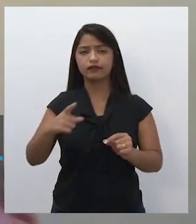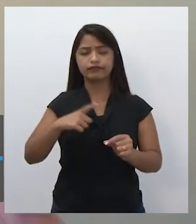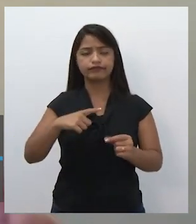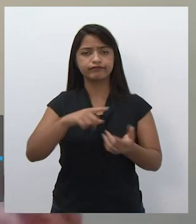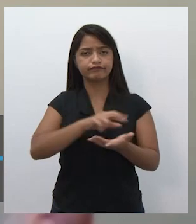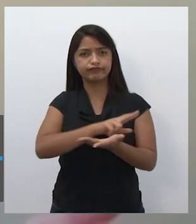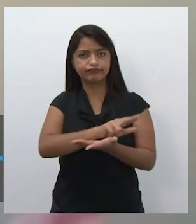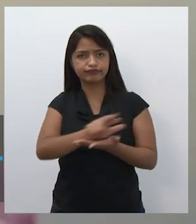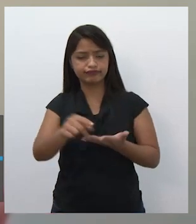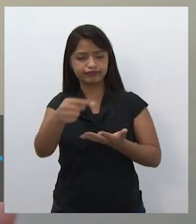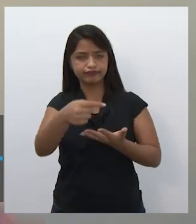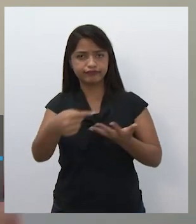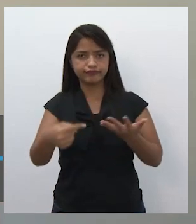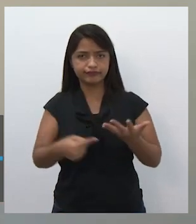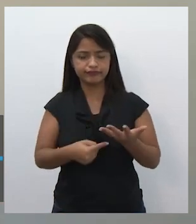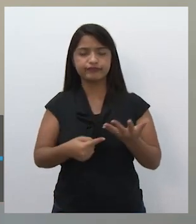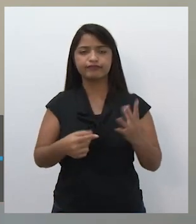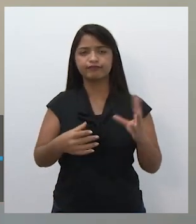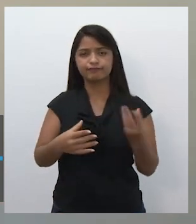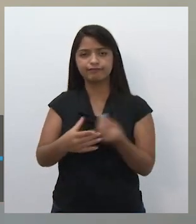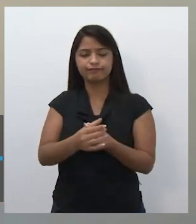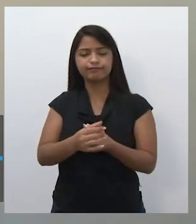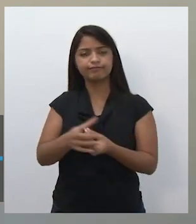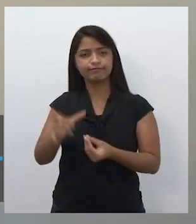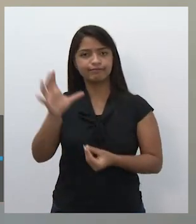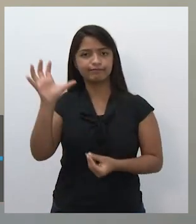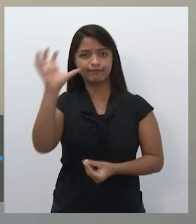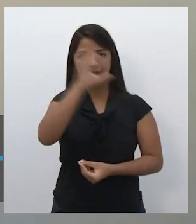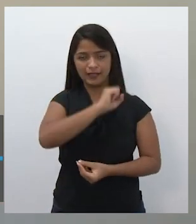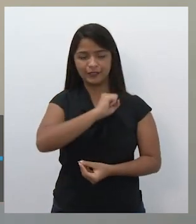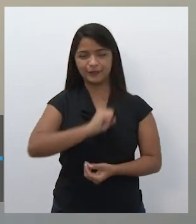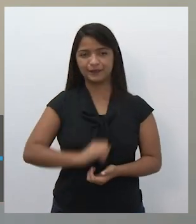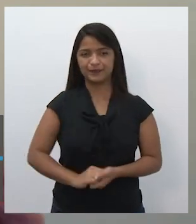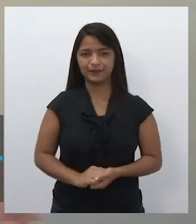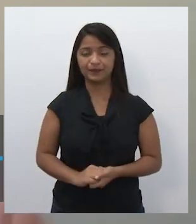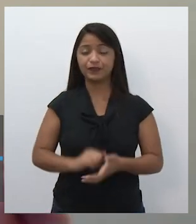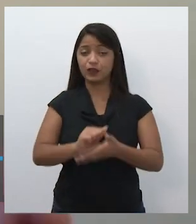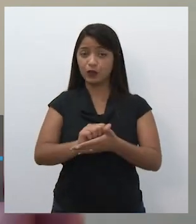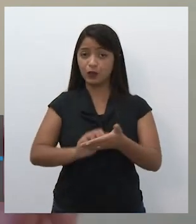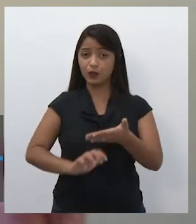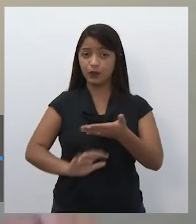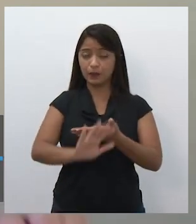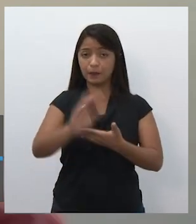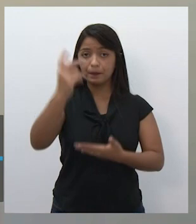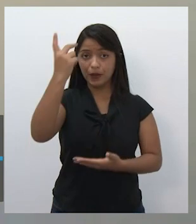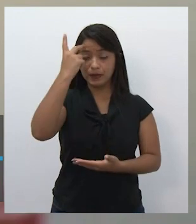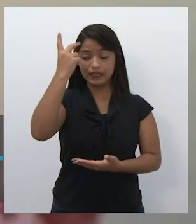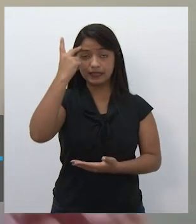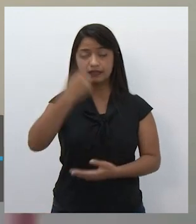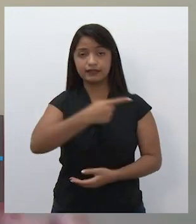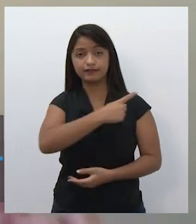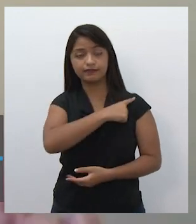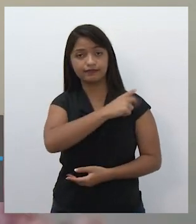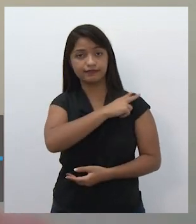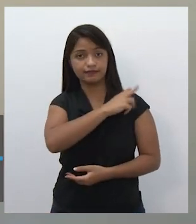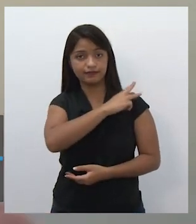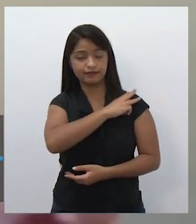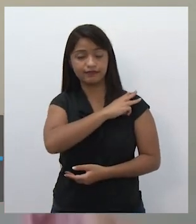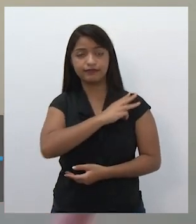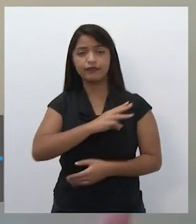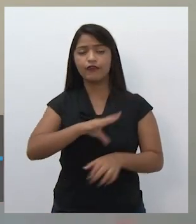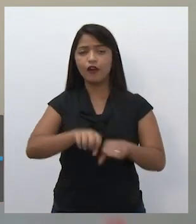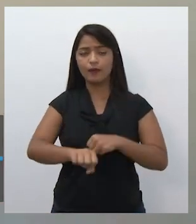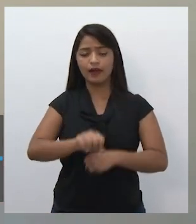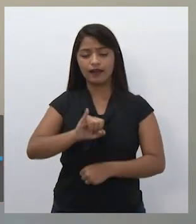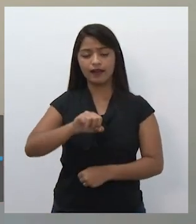gente fala em formação integral aqui nos princípios do currículo paulista, da etapa de ensino médio, nós não estamos falando